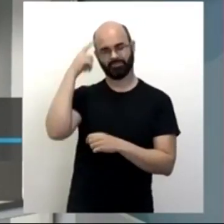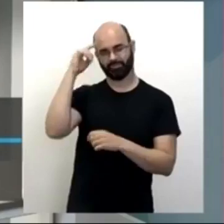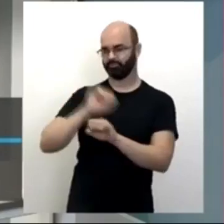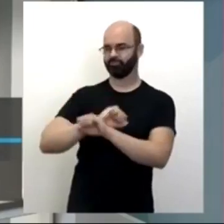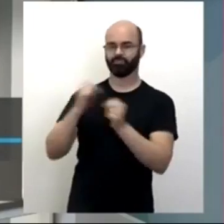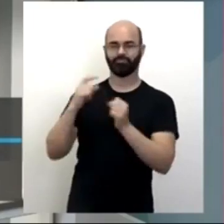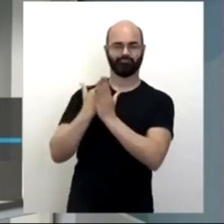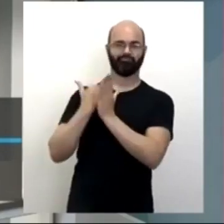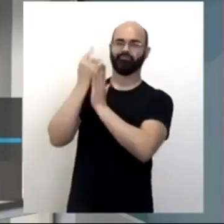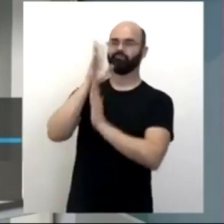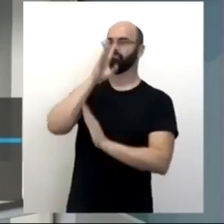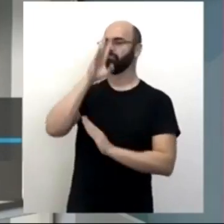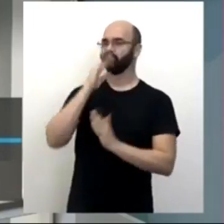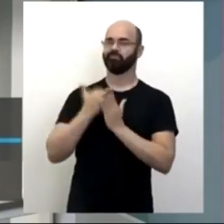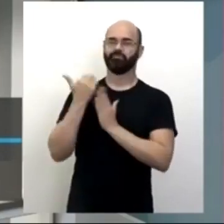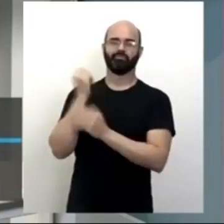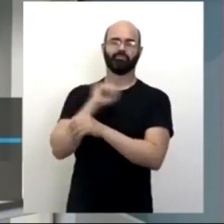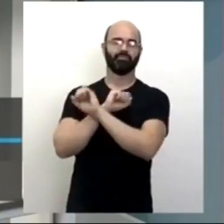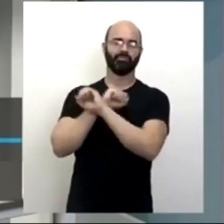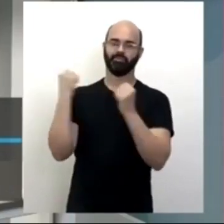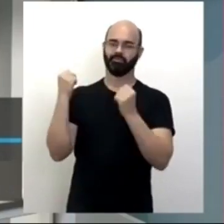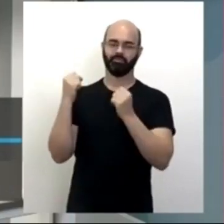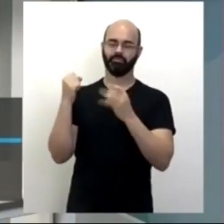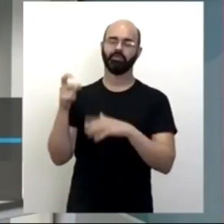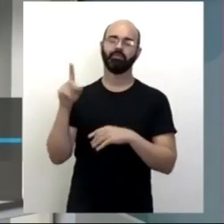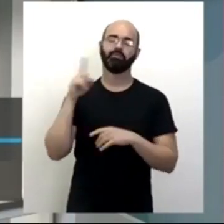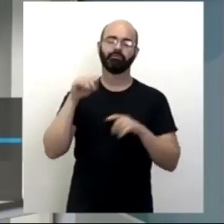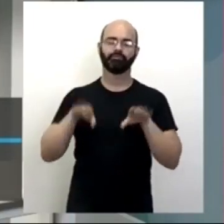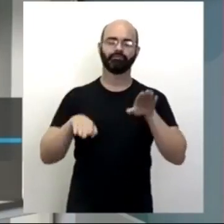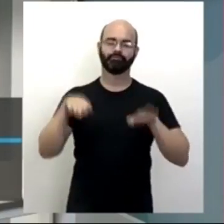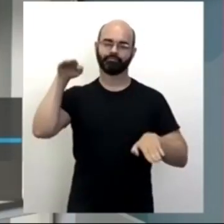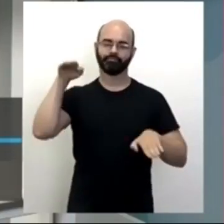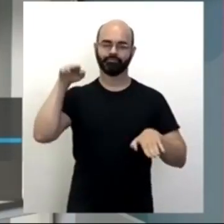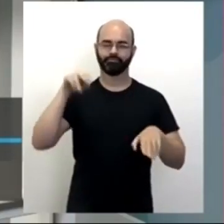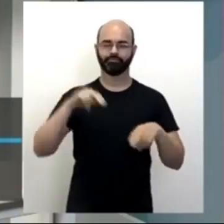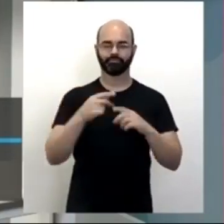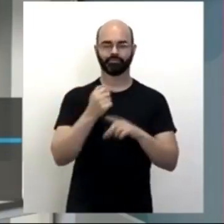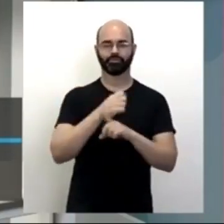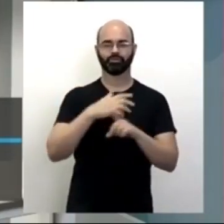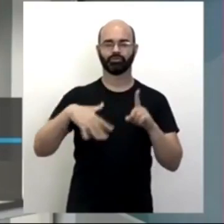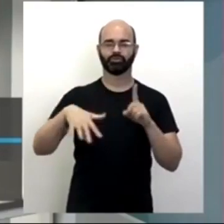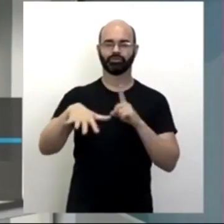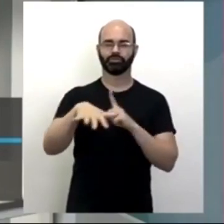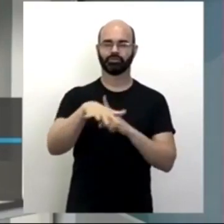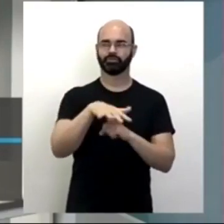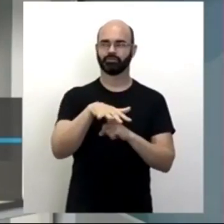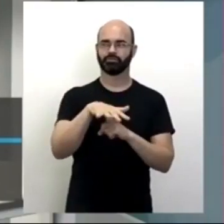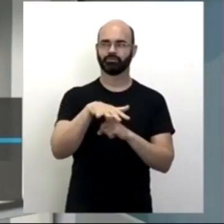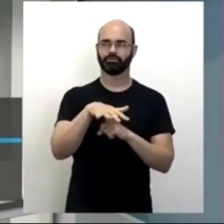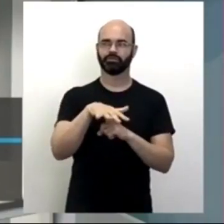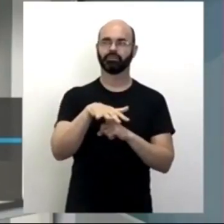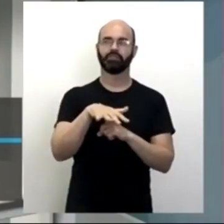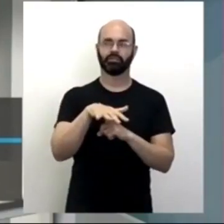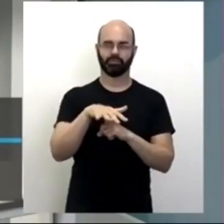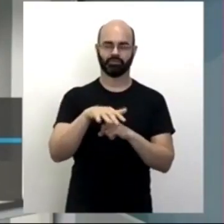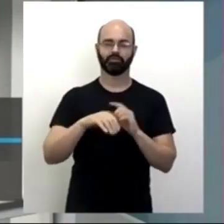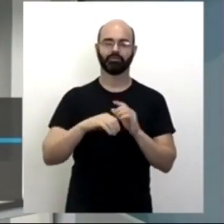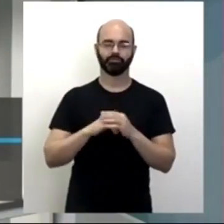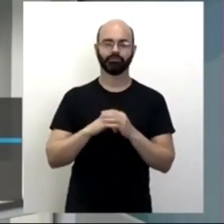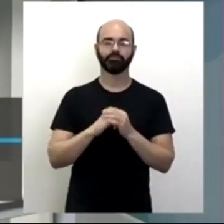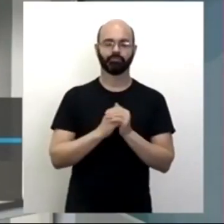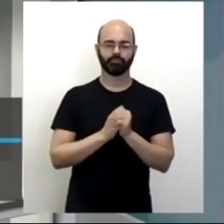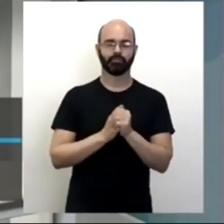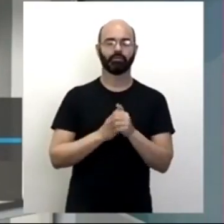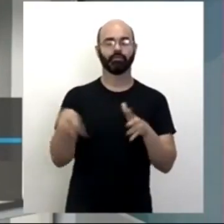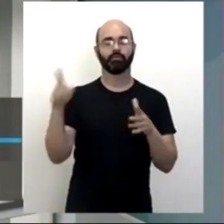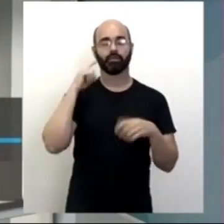utópico, eram alternativas às desigualdades a partir da construção de uma sociedade melhor. Mas um ponto crítico é